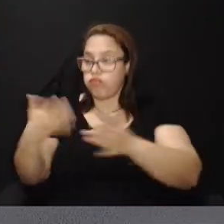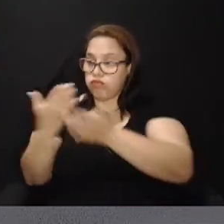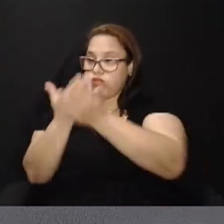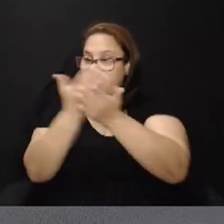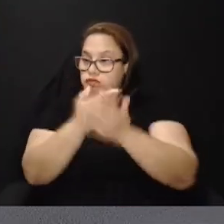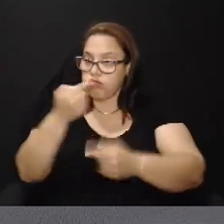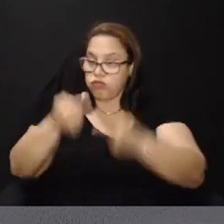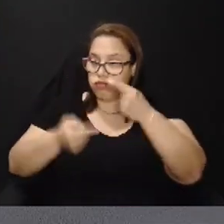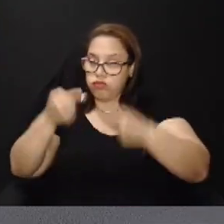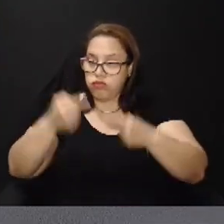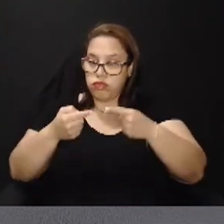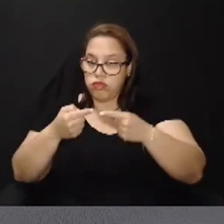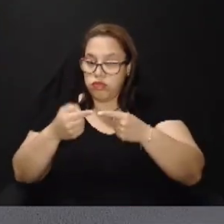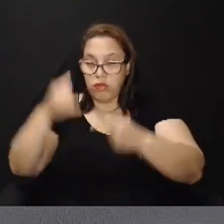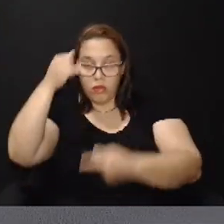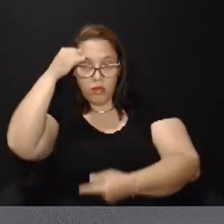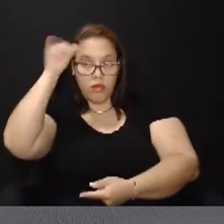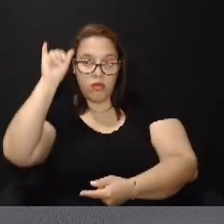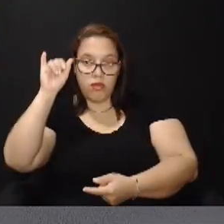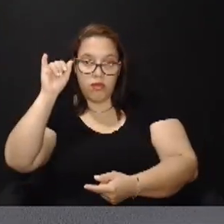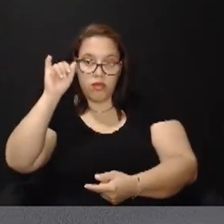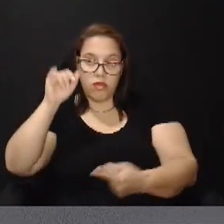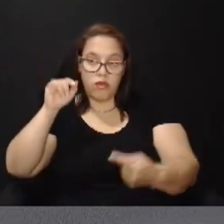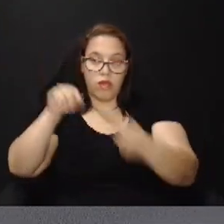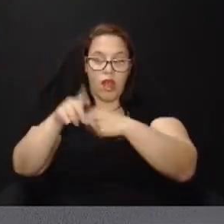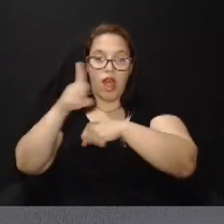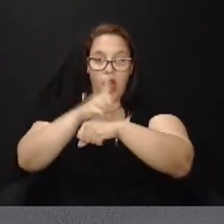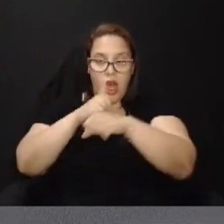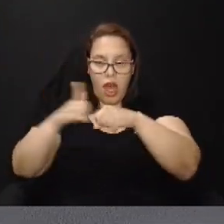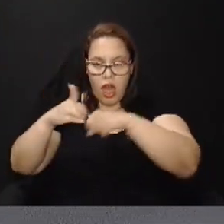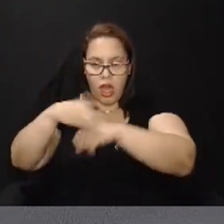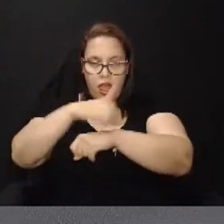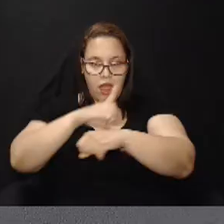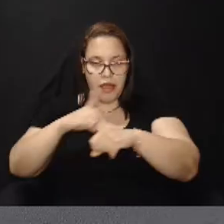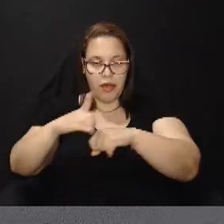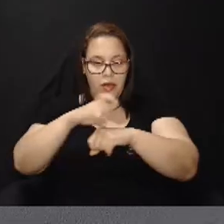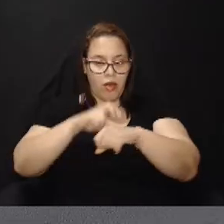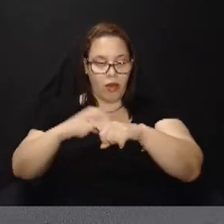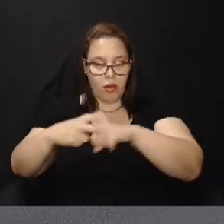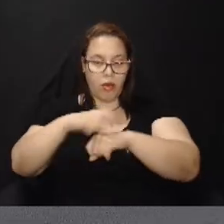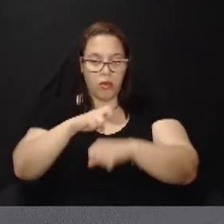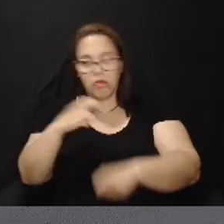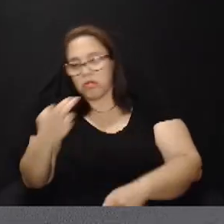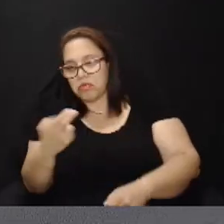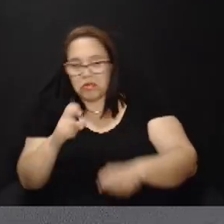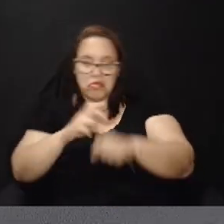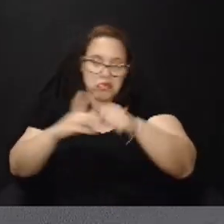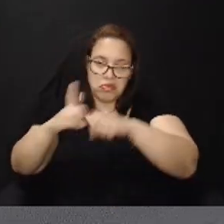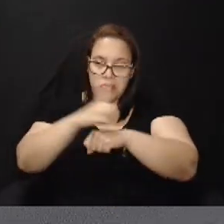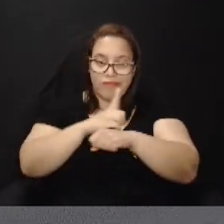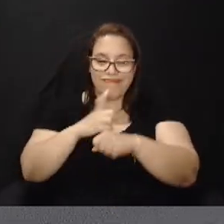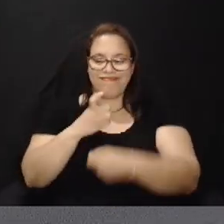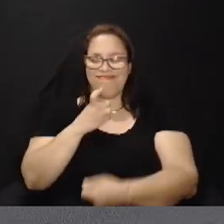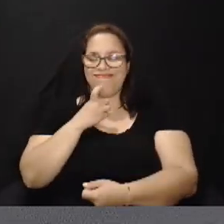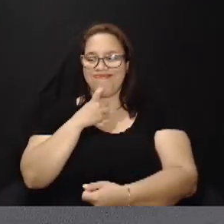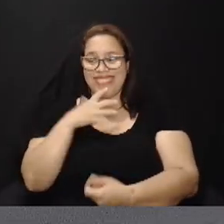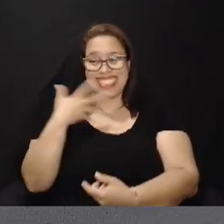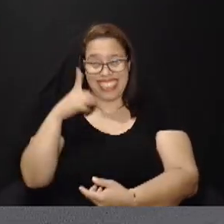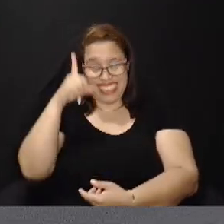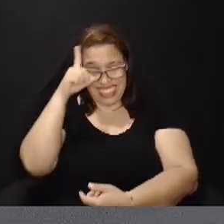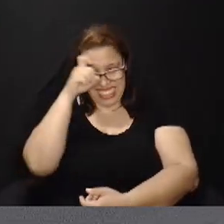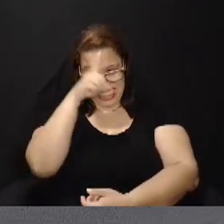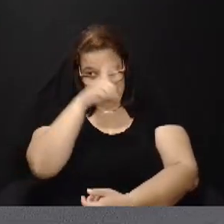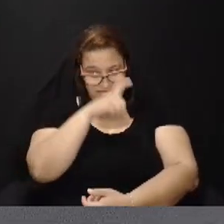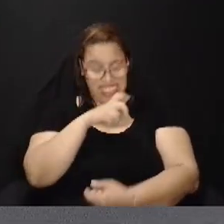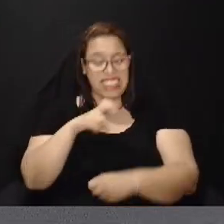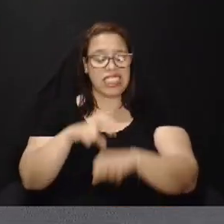medidas de prevenção e combate à dengue. A importância dessa comissão, né? Campinas passou por uma situação complicada em relação aos casos de dengue